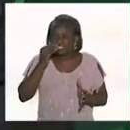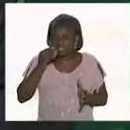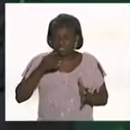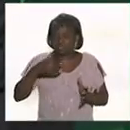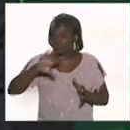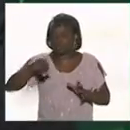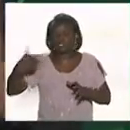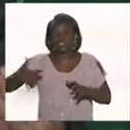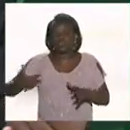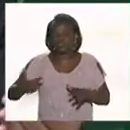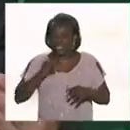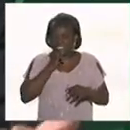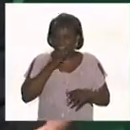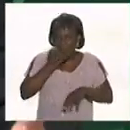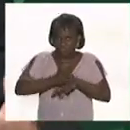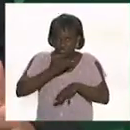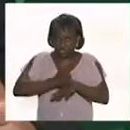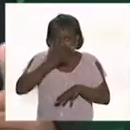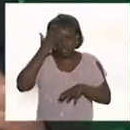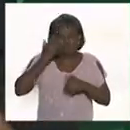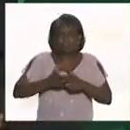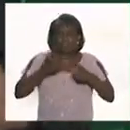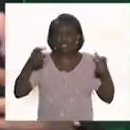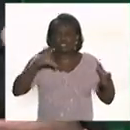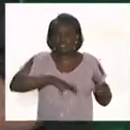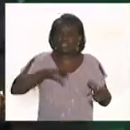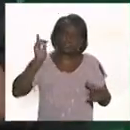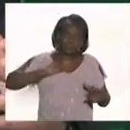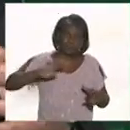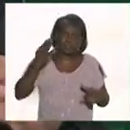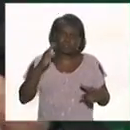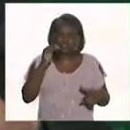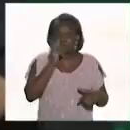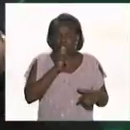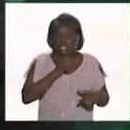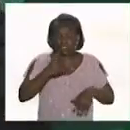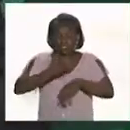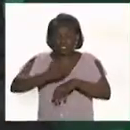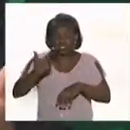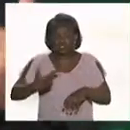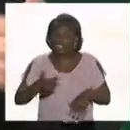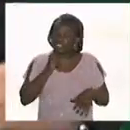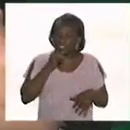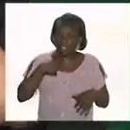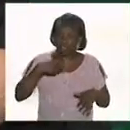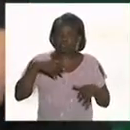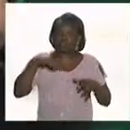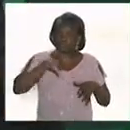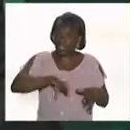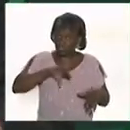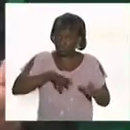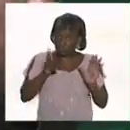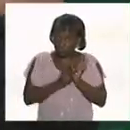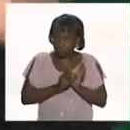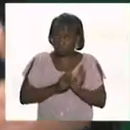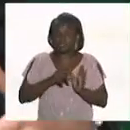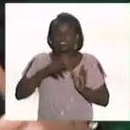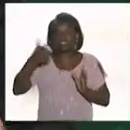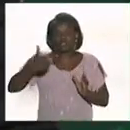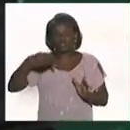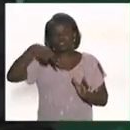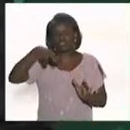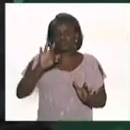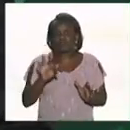segundo time de todo mundo. Lá em Volta Redonda, por exemplo, a maioria vai ter Vasco, Flamengo, Botafogo, Fluminense, e o Volta Redonda é o segundo clube. Como eu em Friburgo, sou vascaíno e o